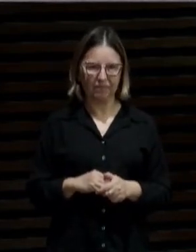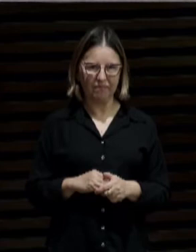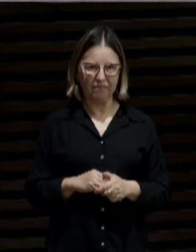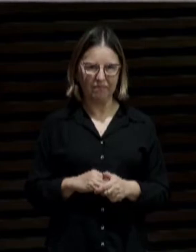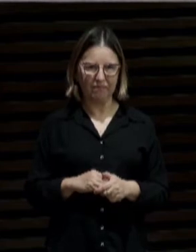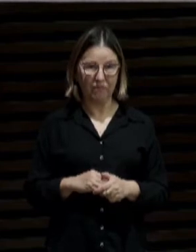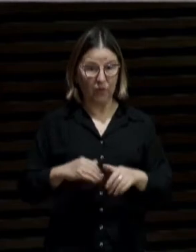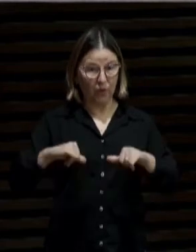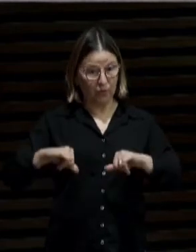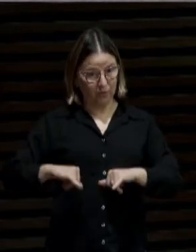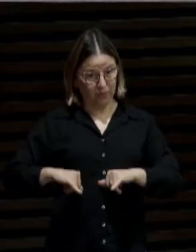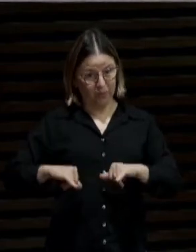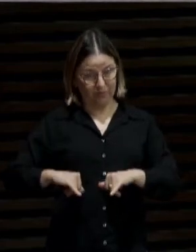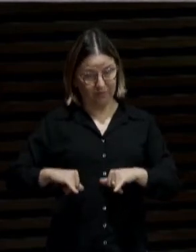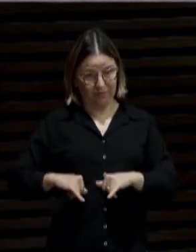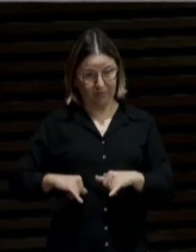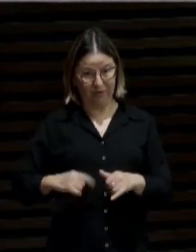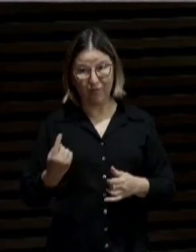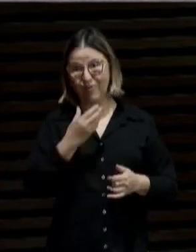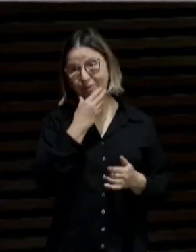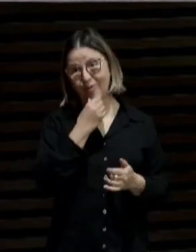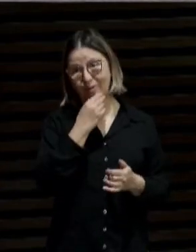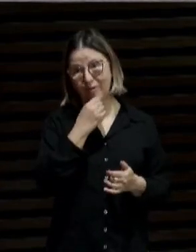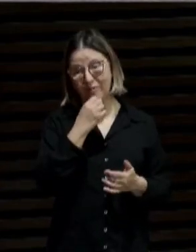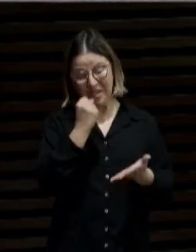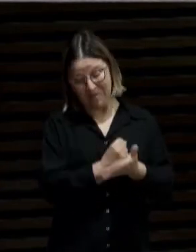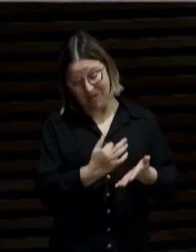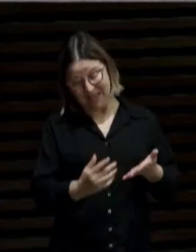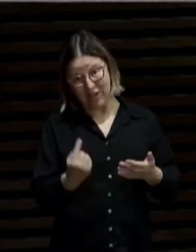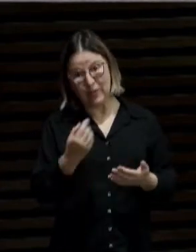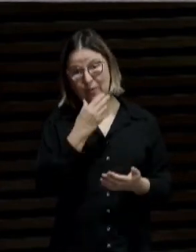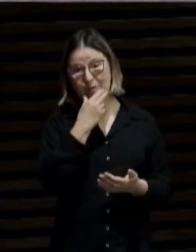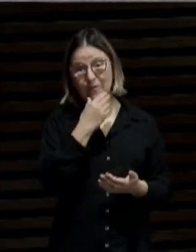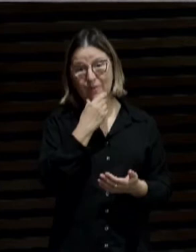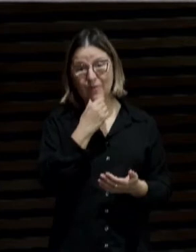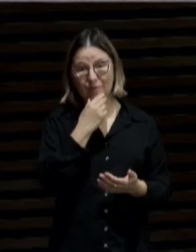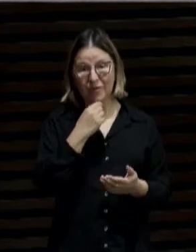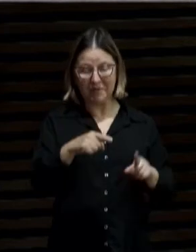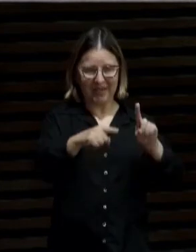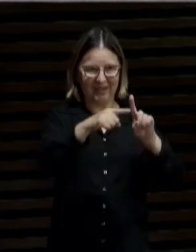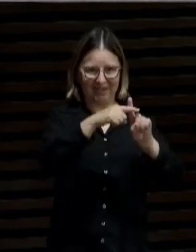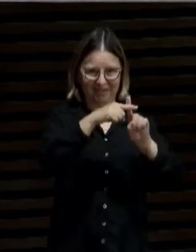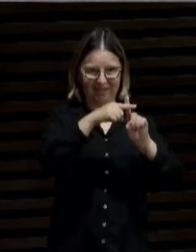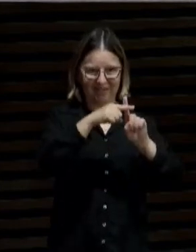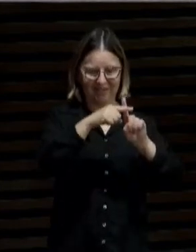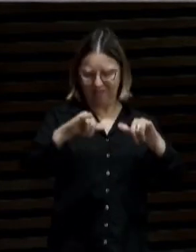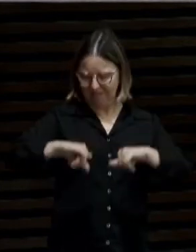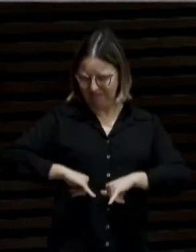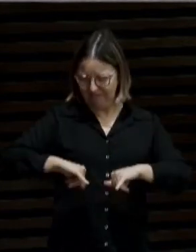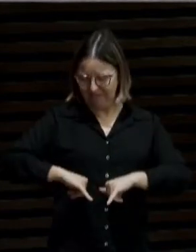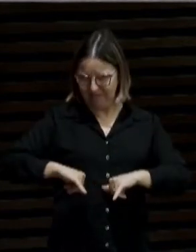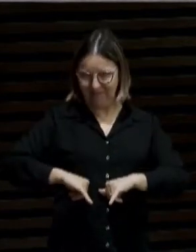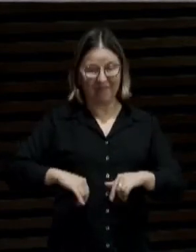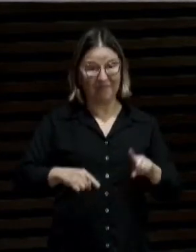homem, a morte de um homem, o sangue de um homem, 3 horas, 6 horas de sofrimento dele, é o